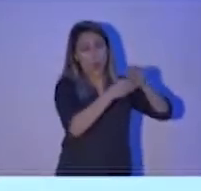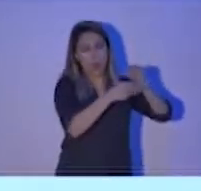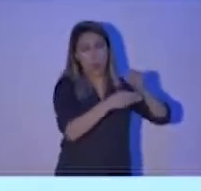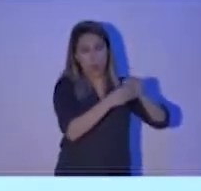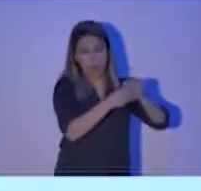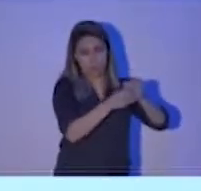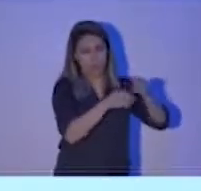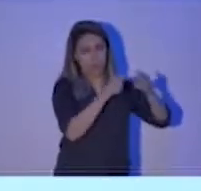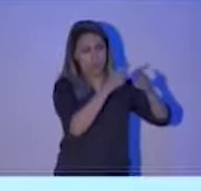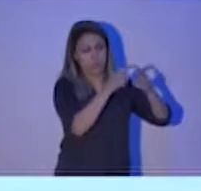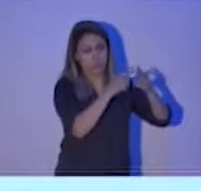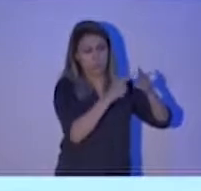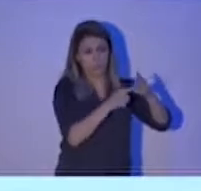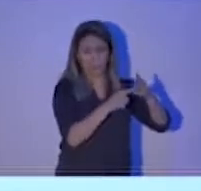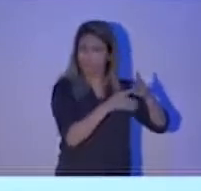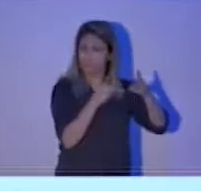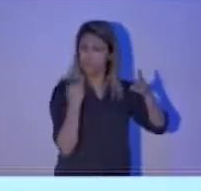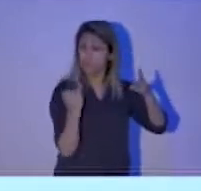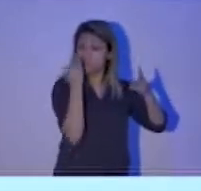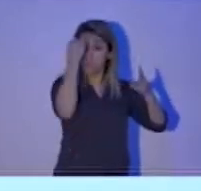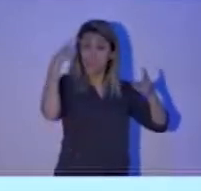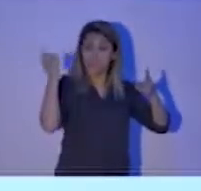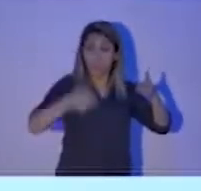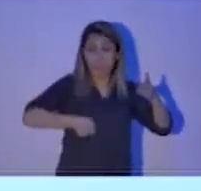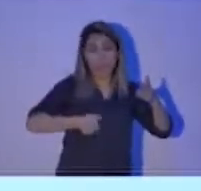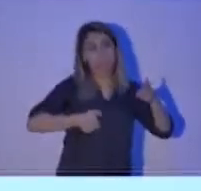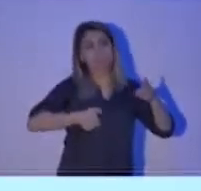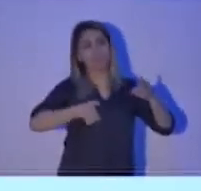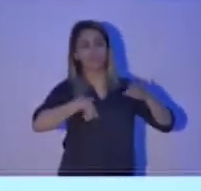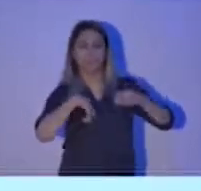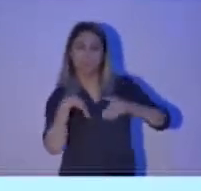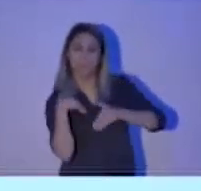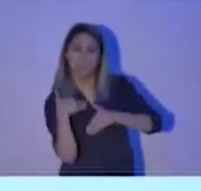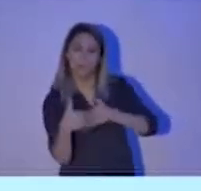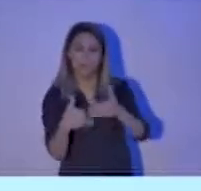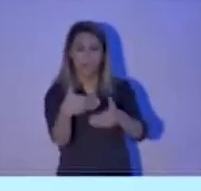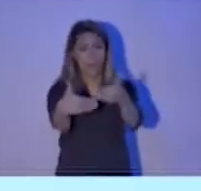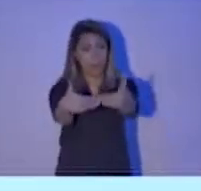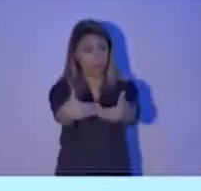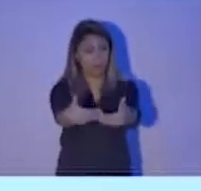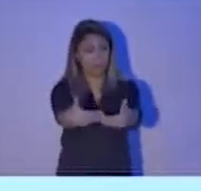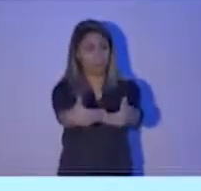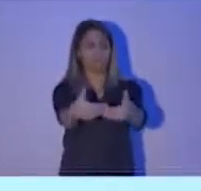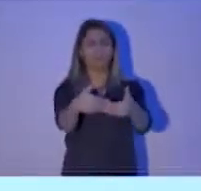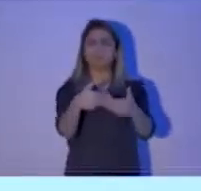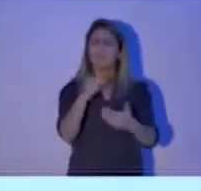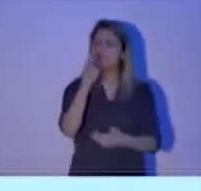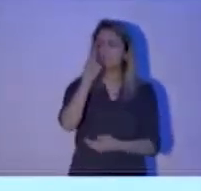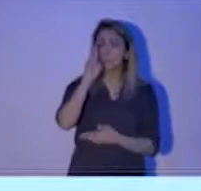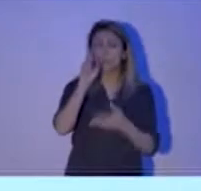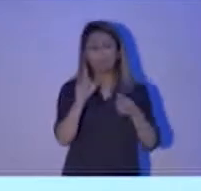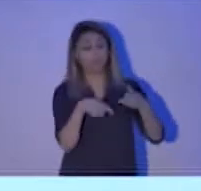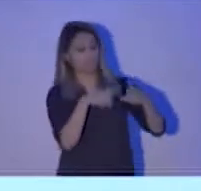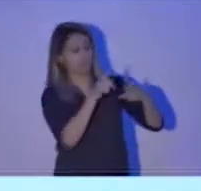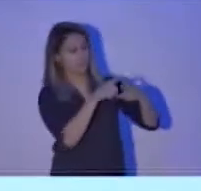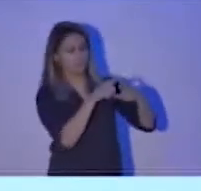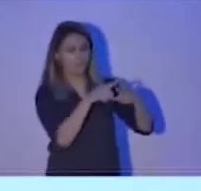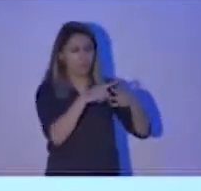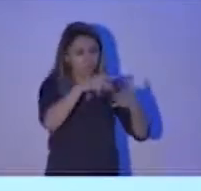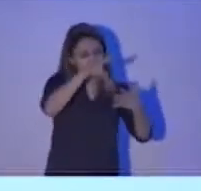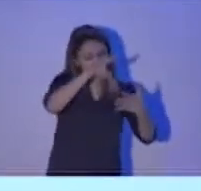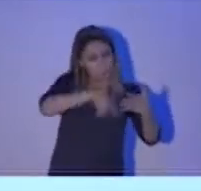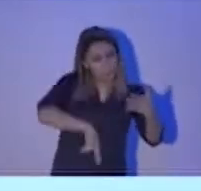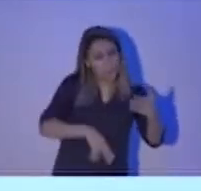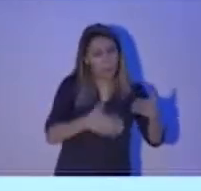que no início foi difícil, igual a nossa primeira atividade, né? A primeira leitura, ela parece que foi